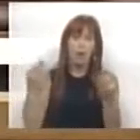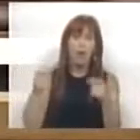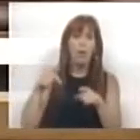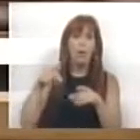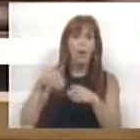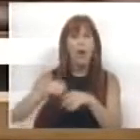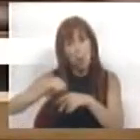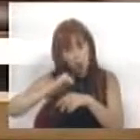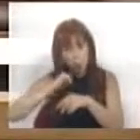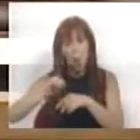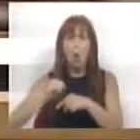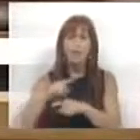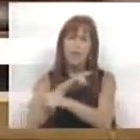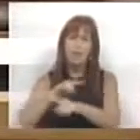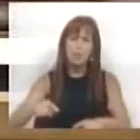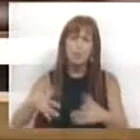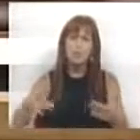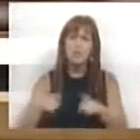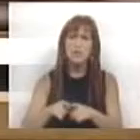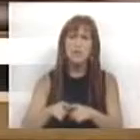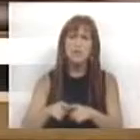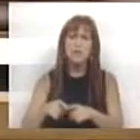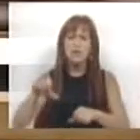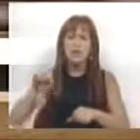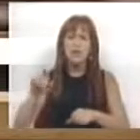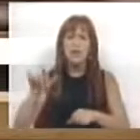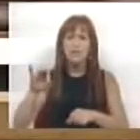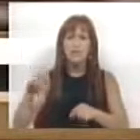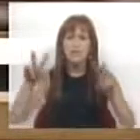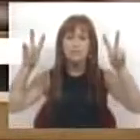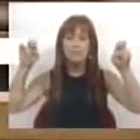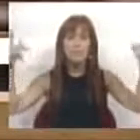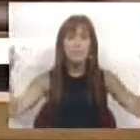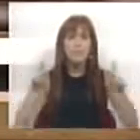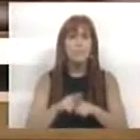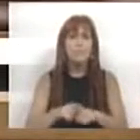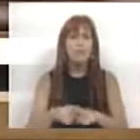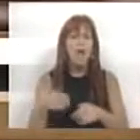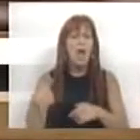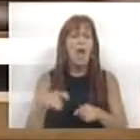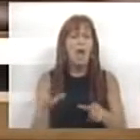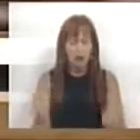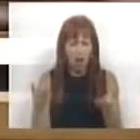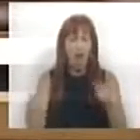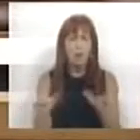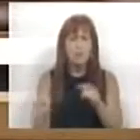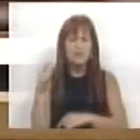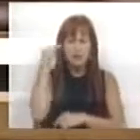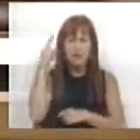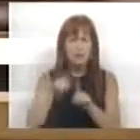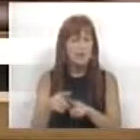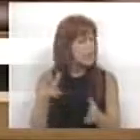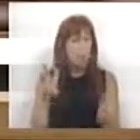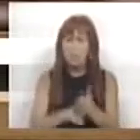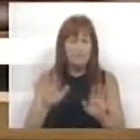efetivamente contra a proibição do uso de glifosato e, passo a citar, exorta a Comissão em particular a